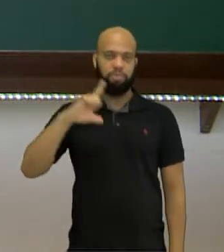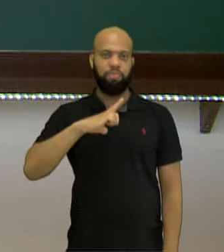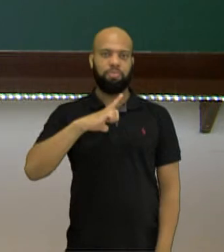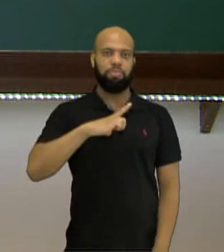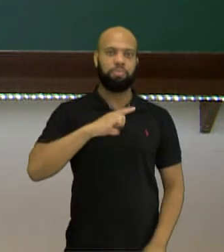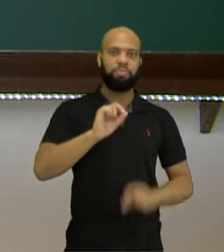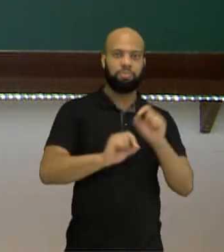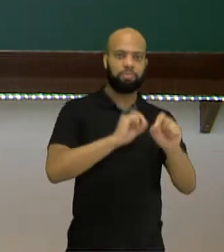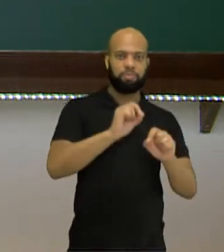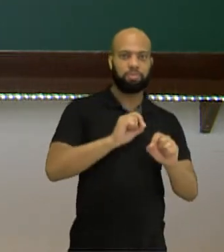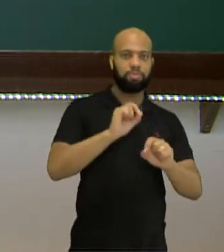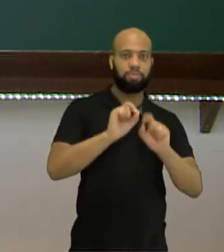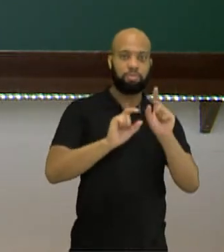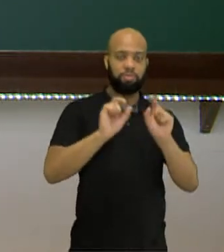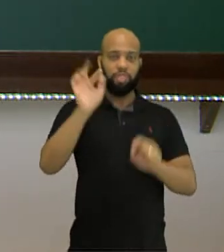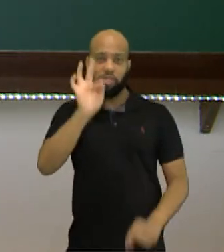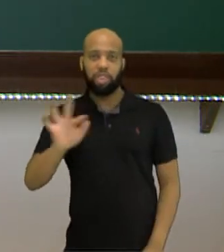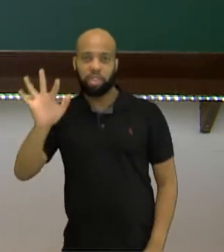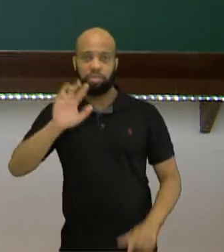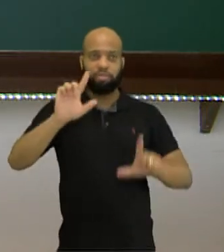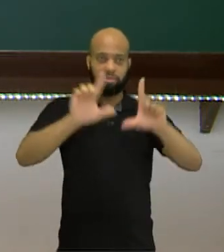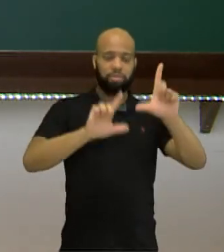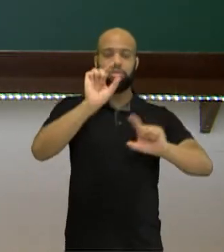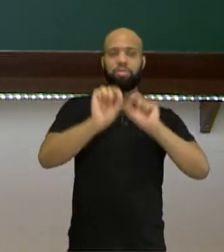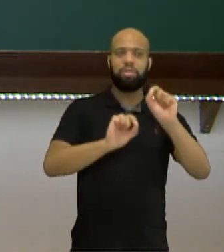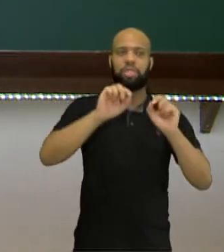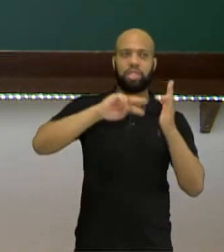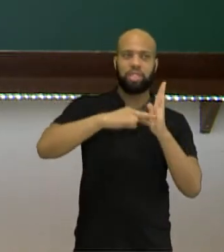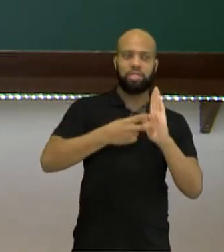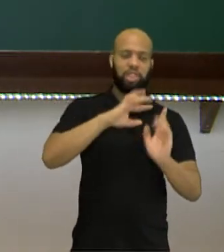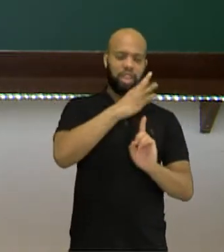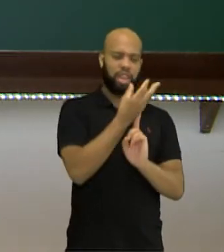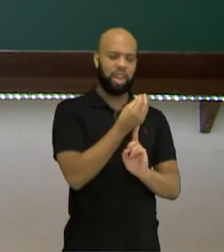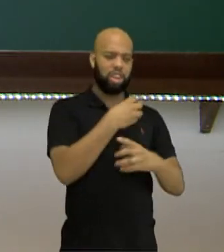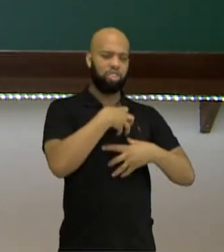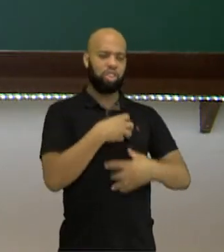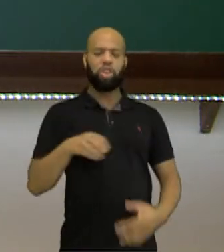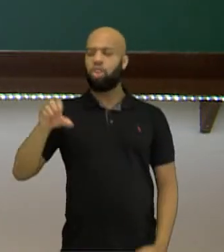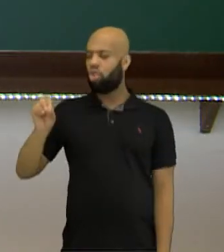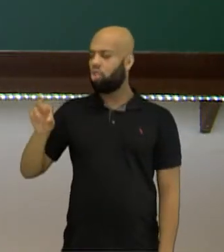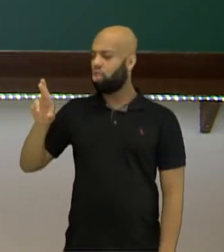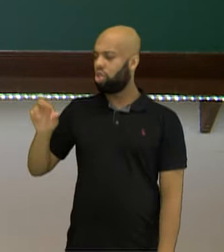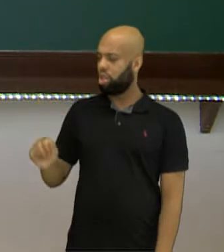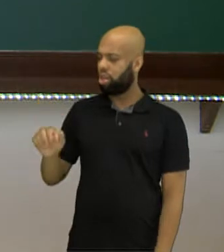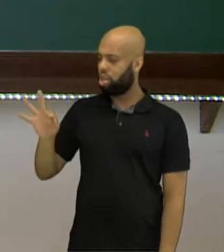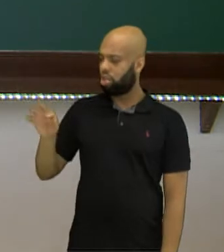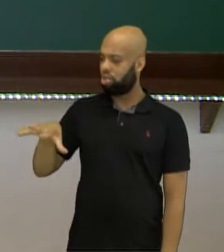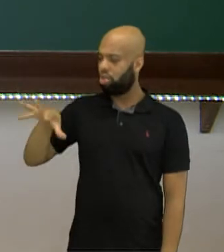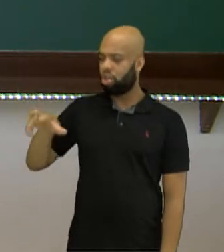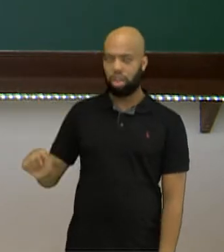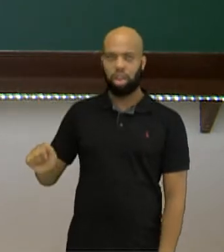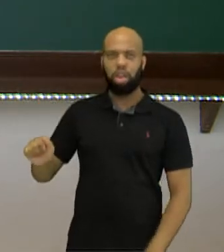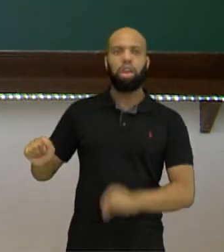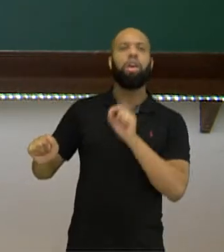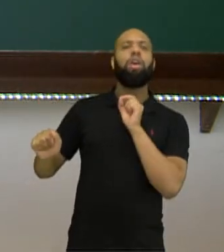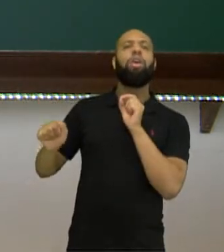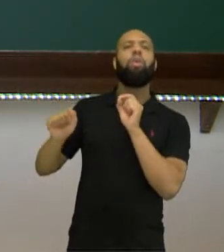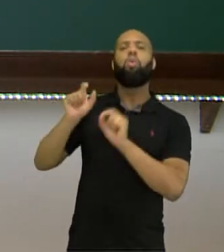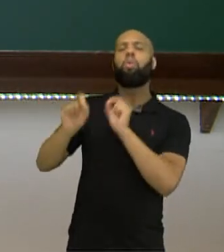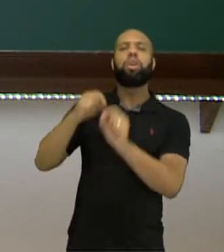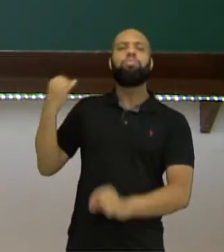de programa de televisão O que é Então essa árvore chamada oratória para que que ela serve Qual que é a importância